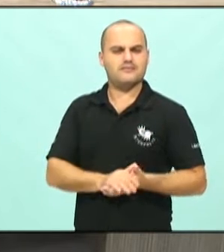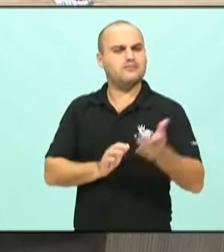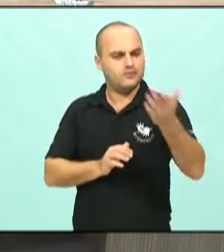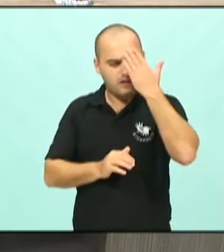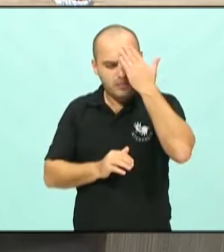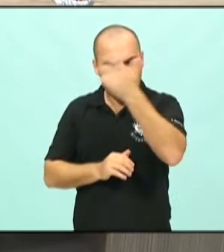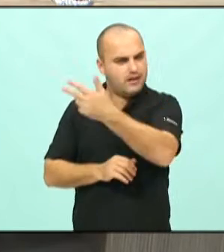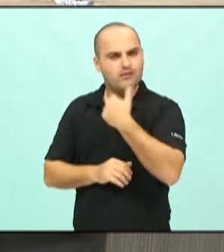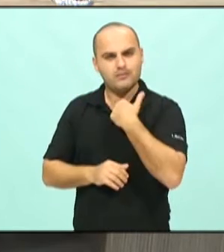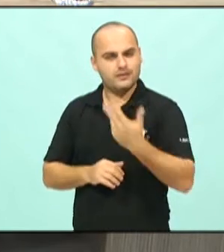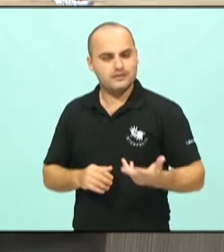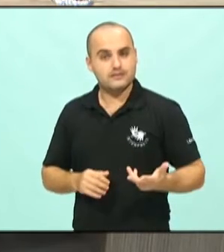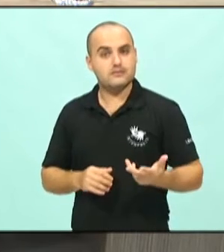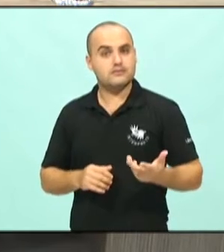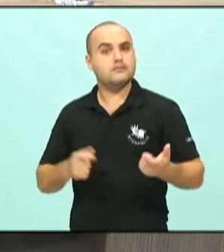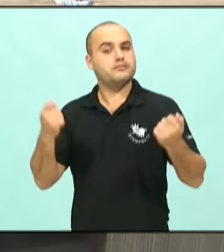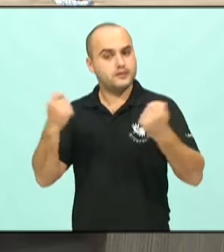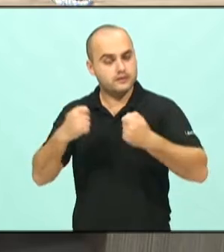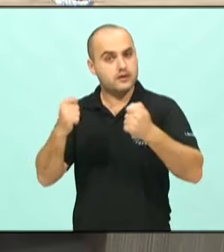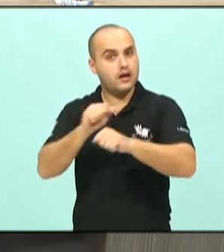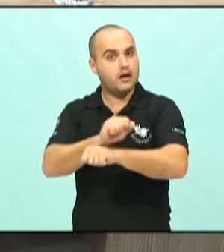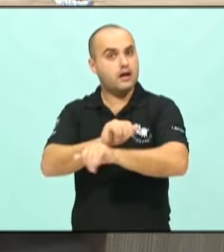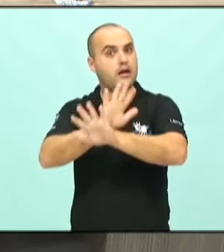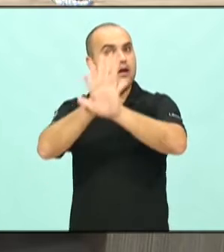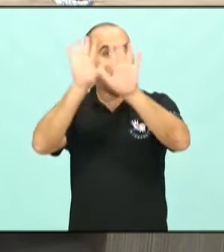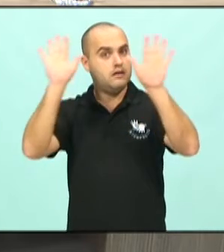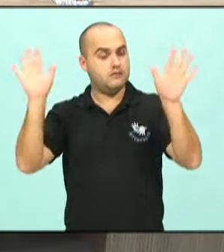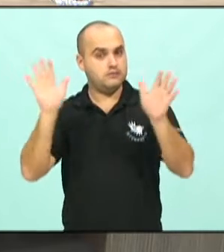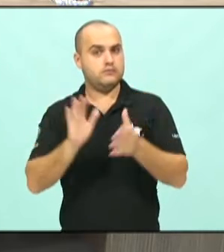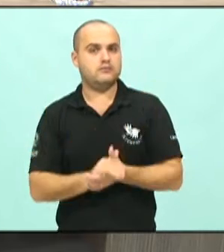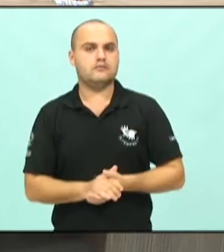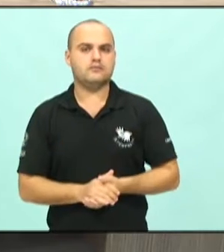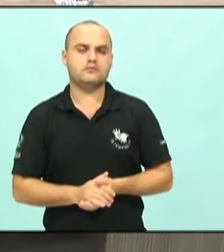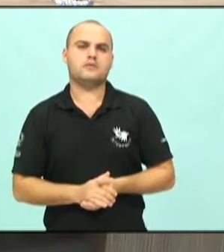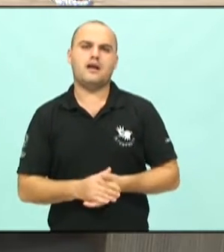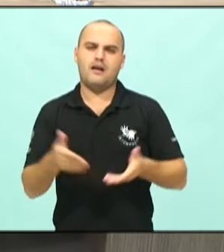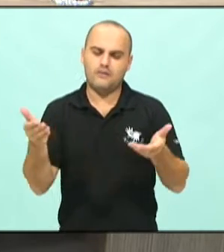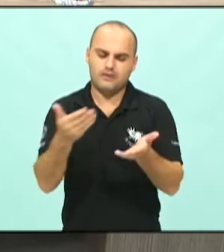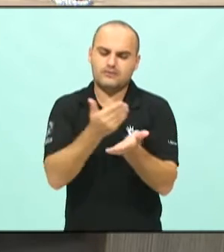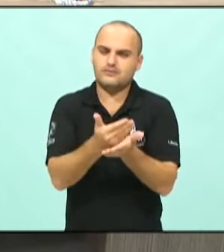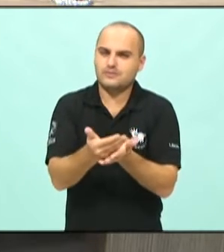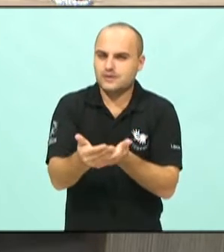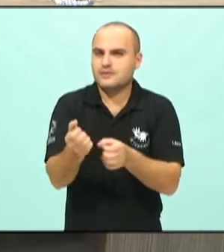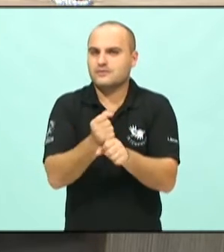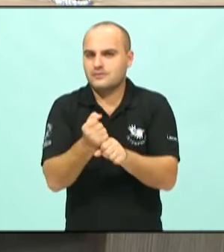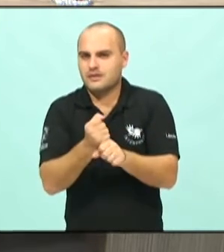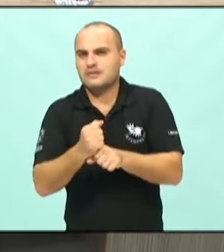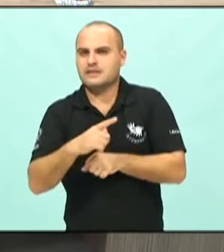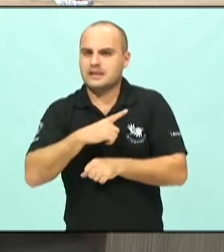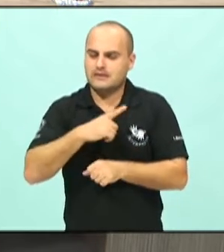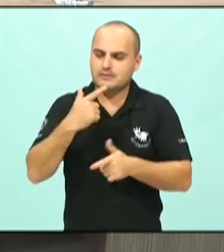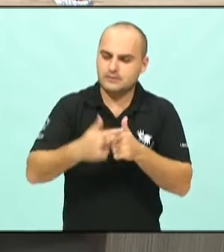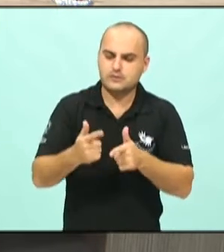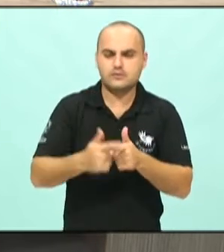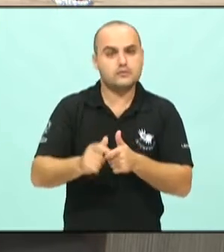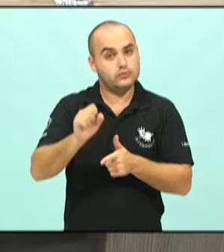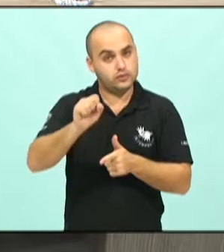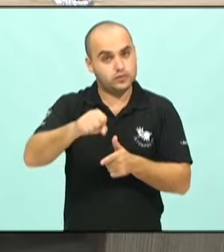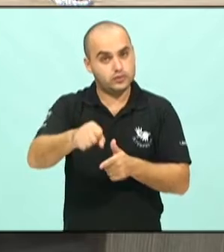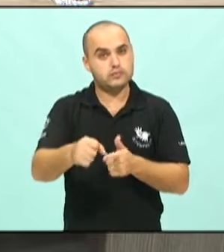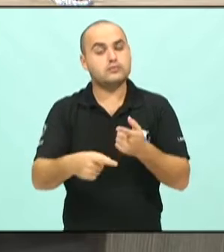podia? Então, tem que ficar muito claro isso, né? Criou-se um desconforto agora no início? Natural, porque